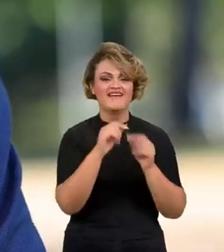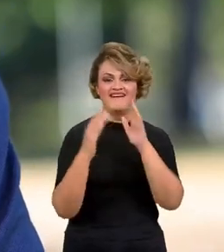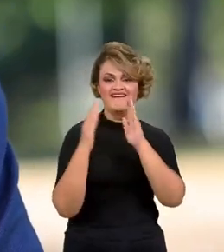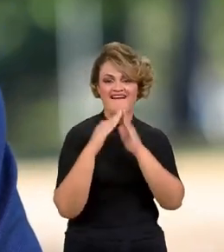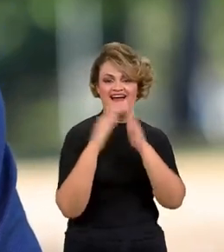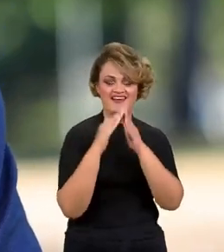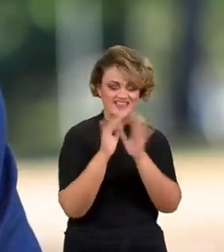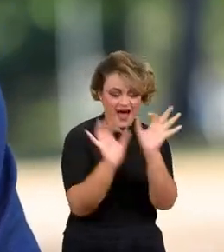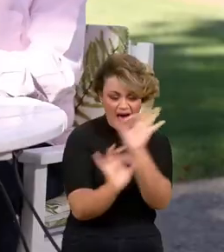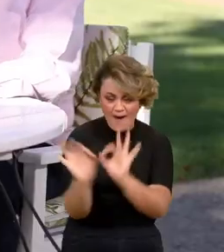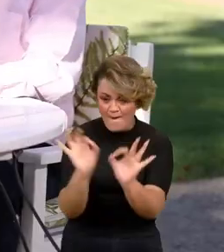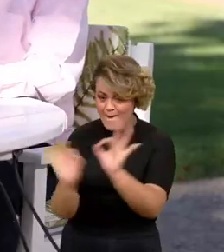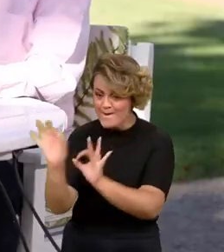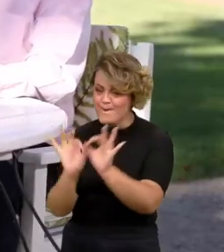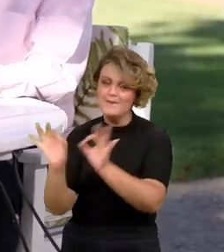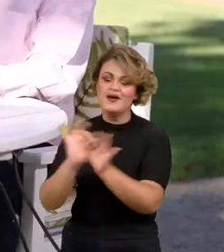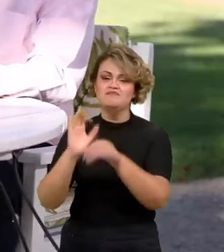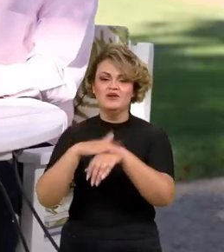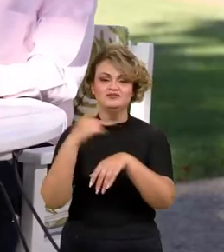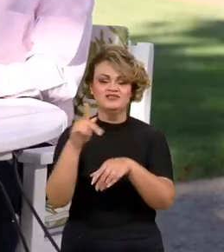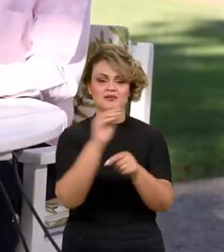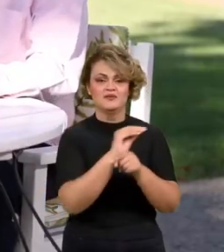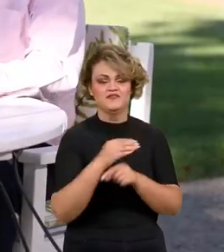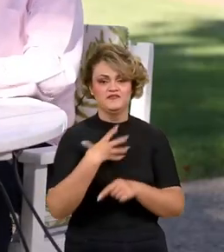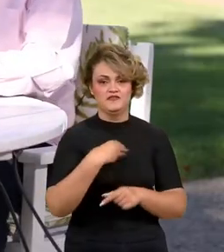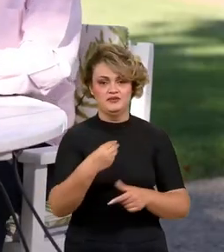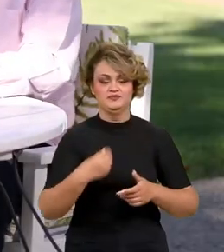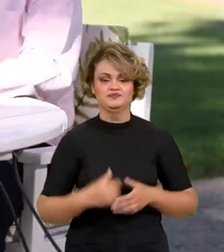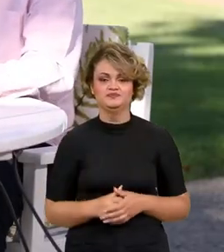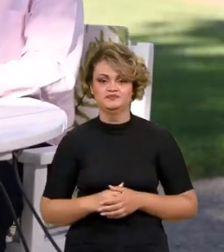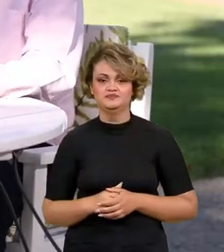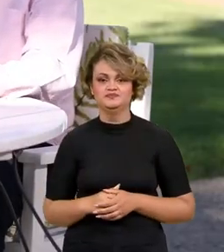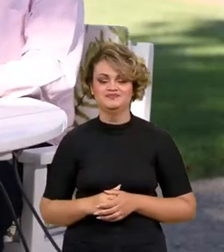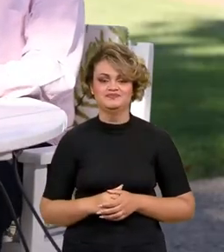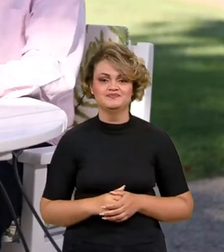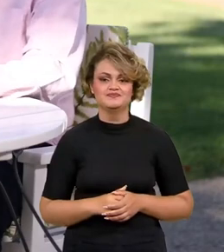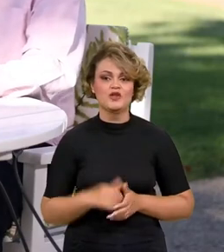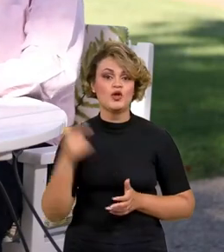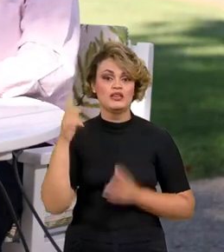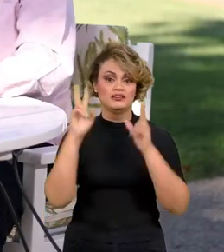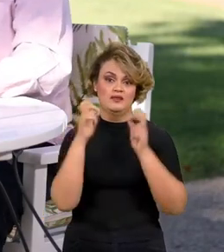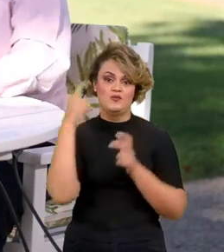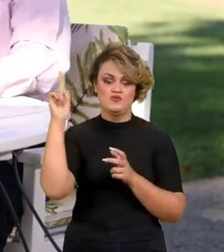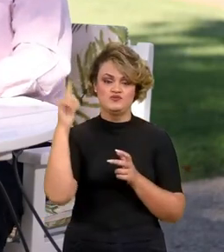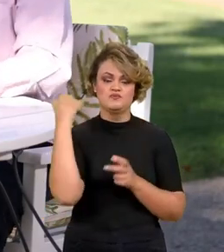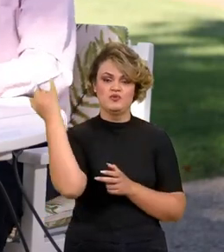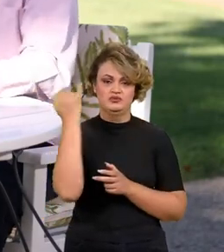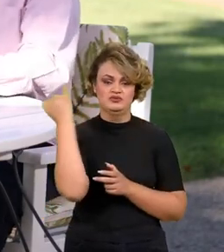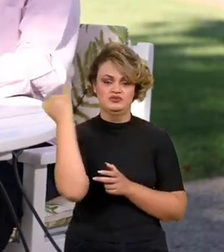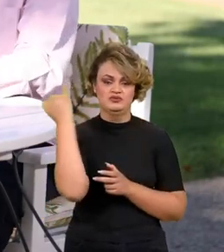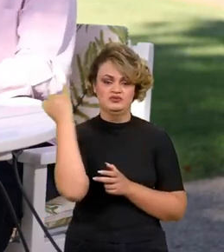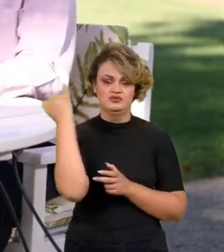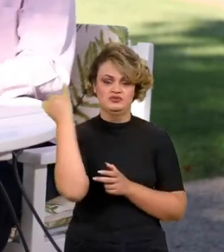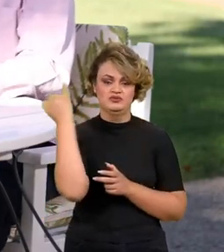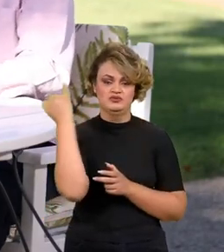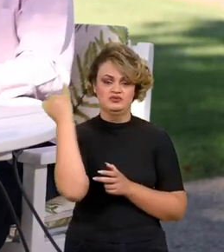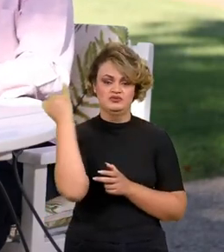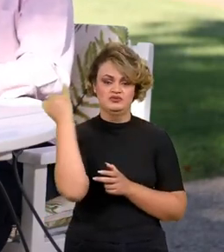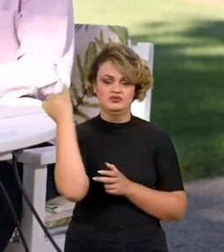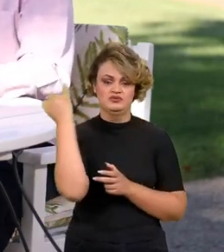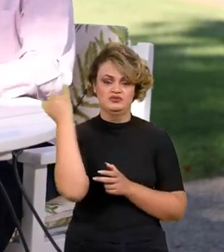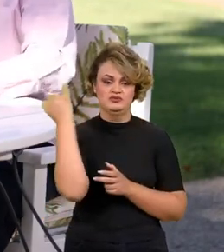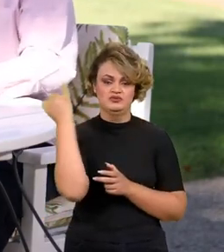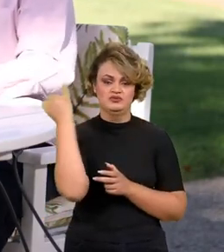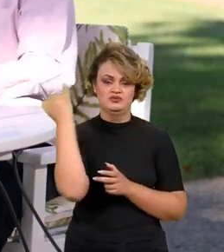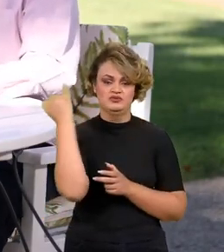jeito dela para cuidar do seu filho vamos falar de uma outra coisa então que eu acho que é importante porque o momento de serviço gente é o seguinte